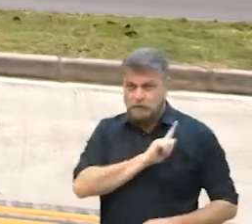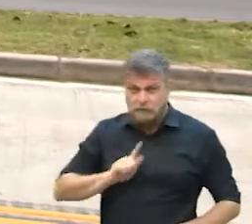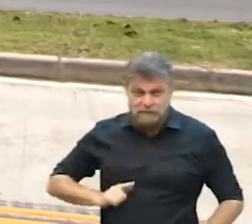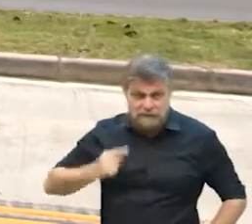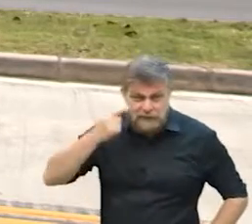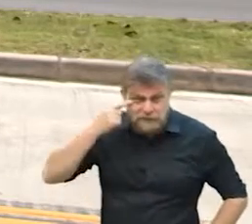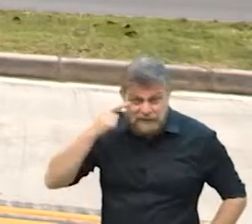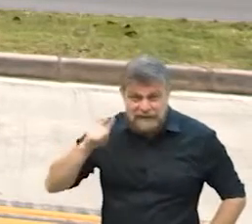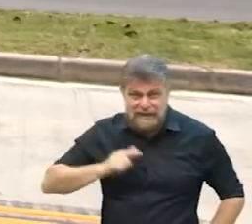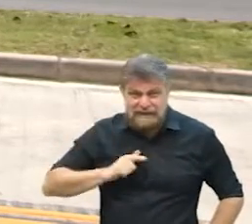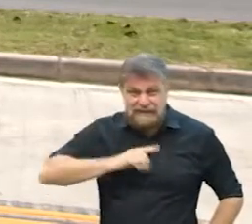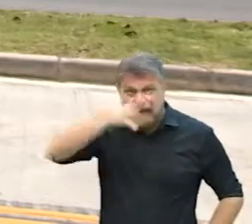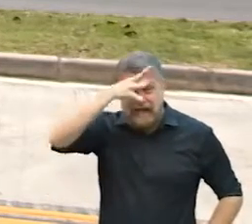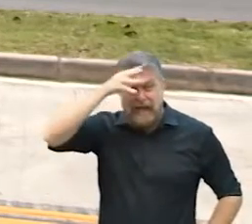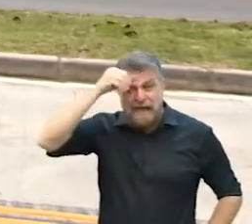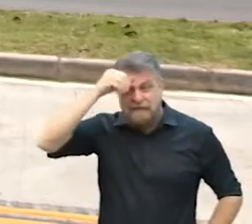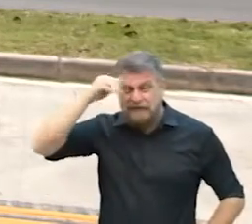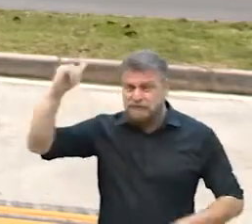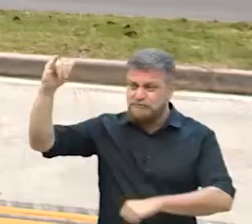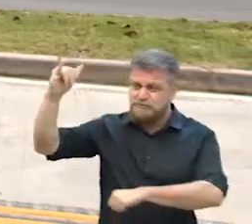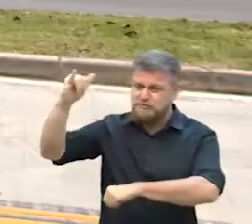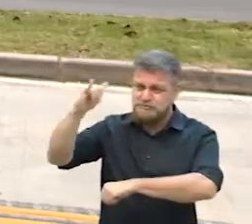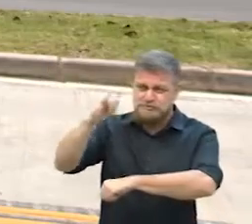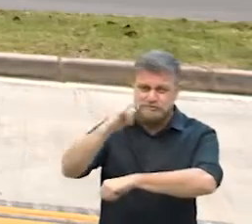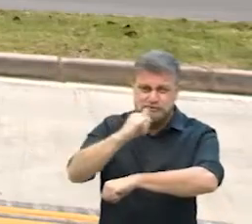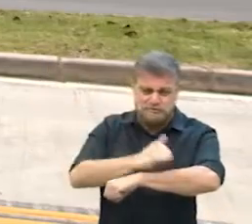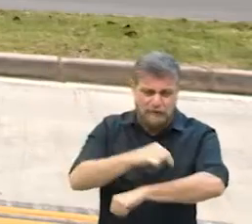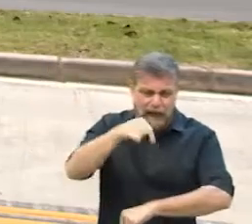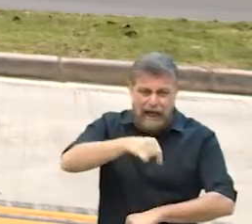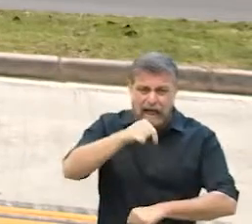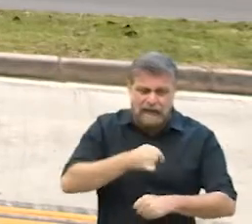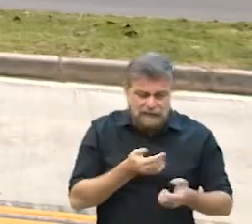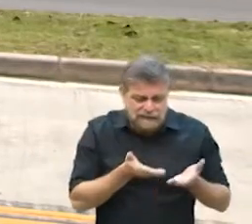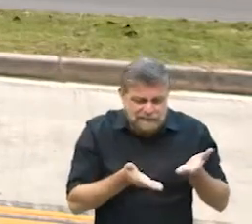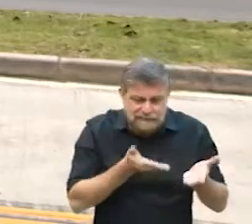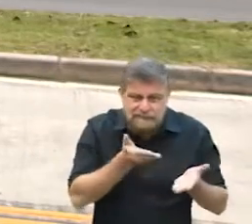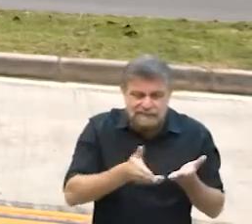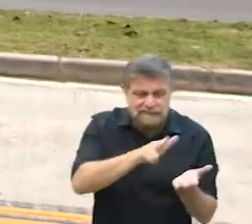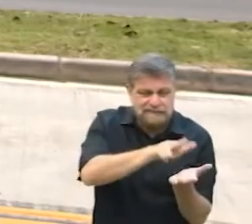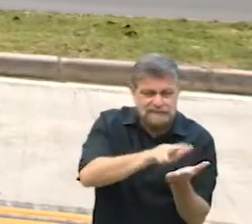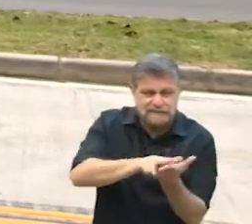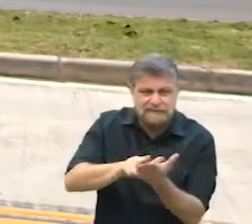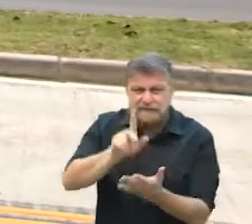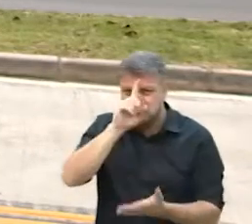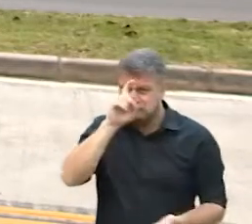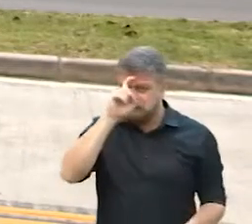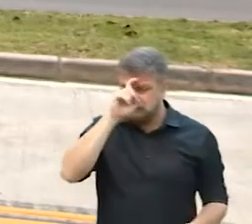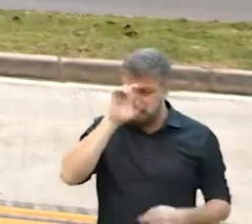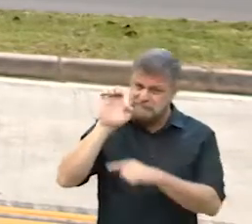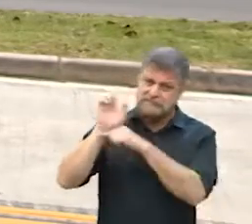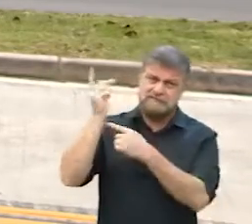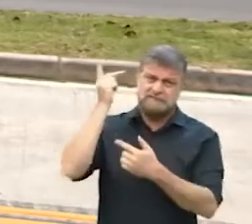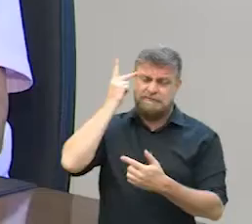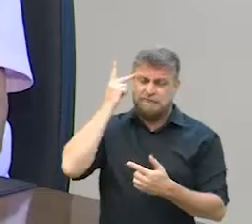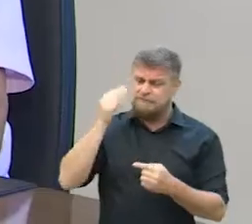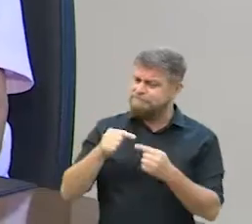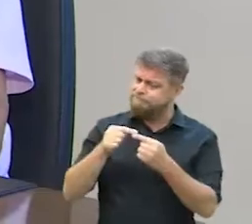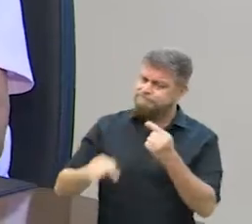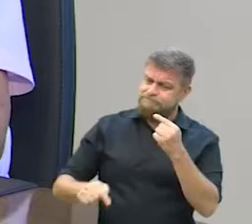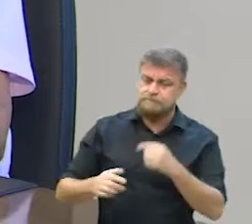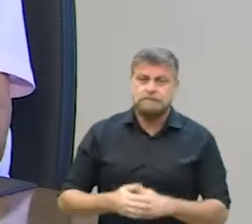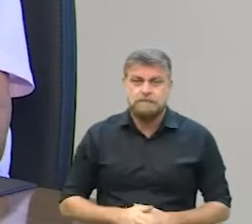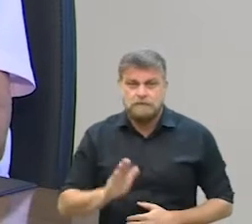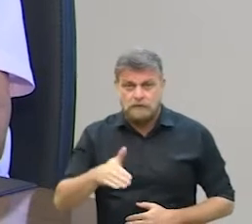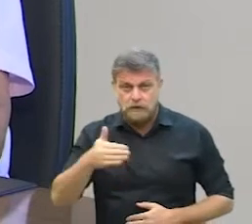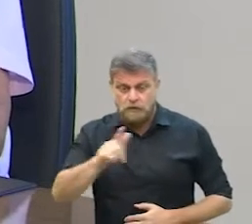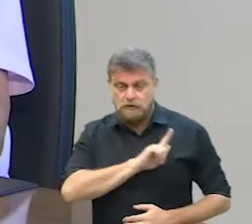ao governador João Dória a trazer pessoas de Manaus para serem tratadas aqui nos hospitais do estado de São Paulo. Então,